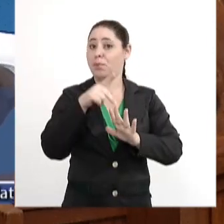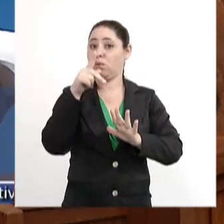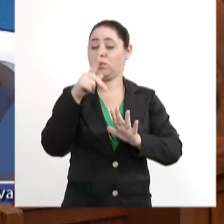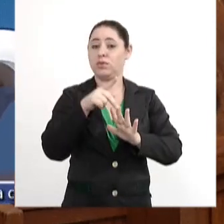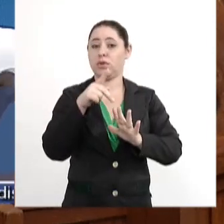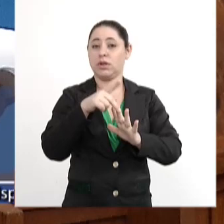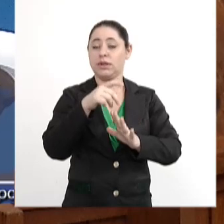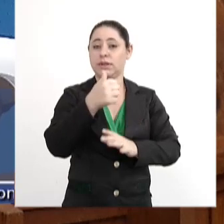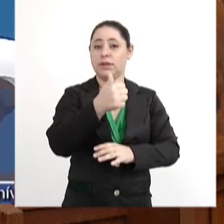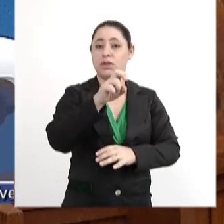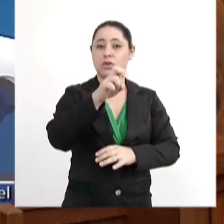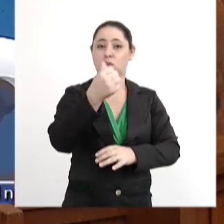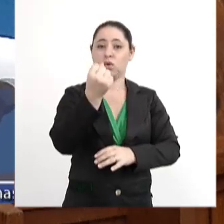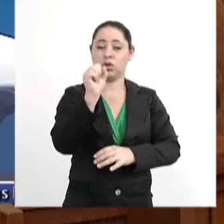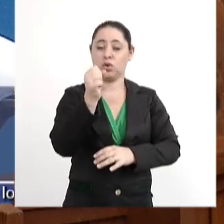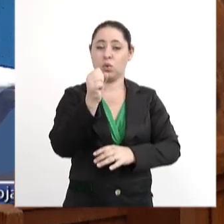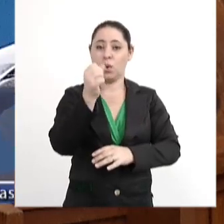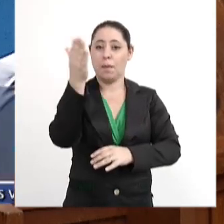portaria